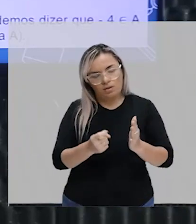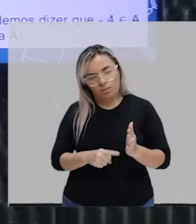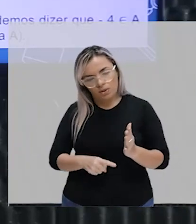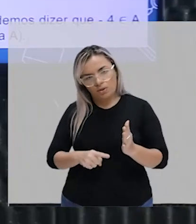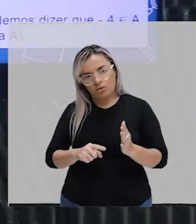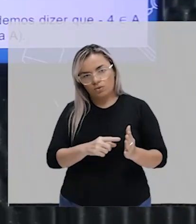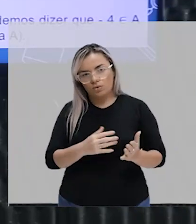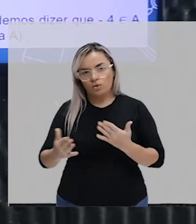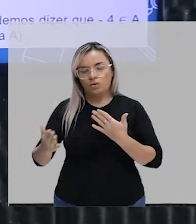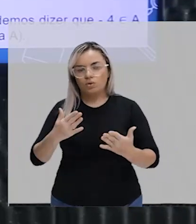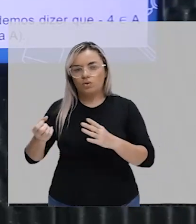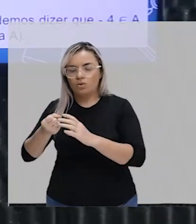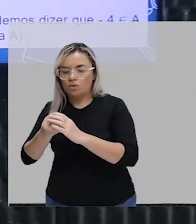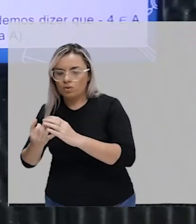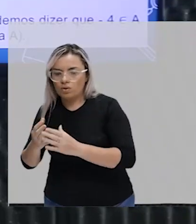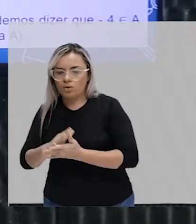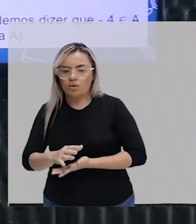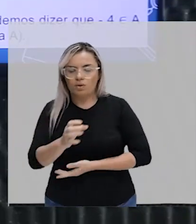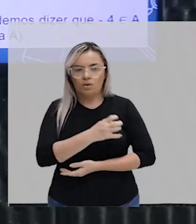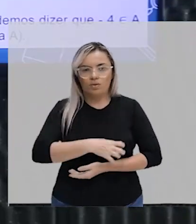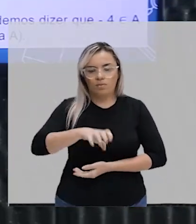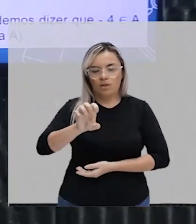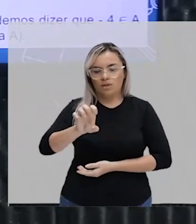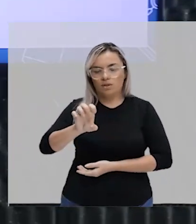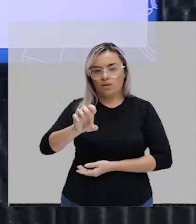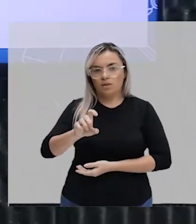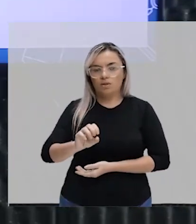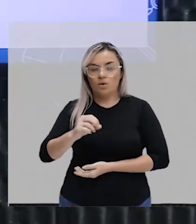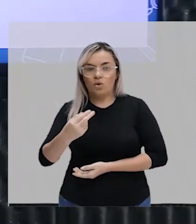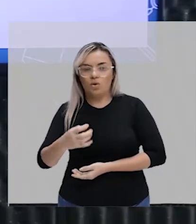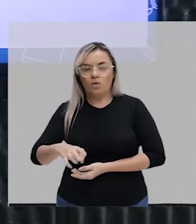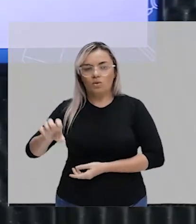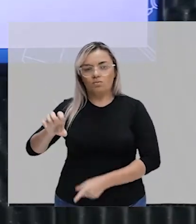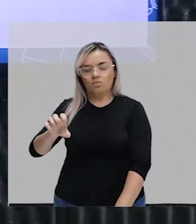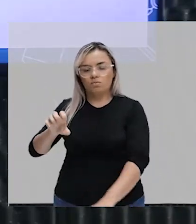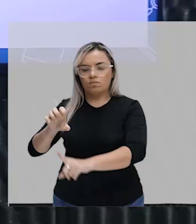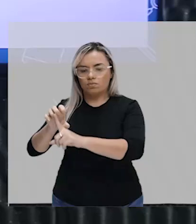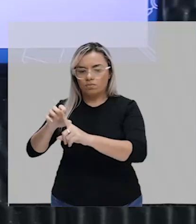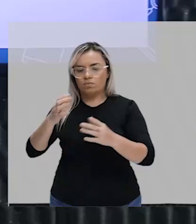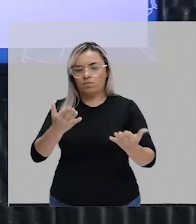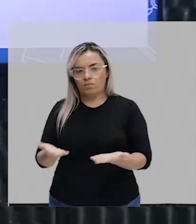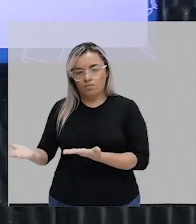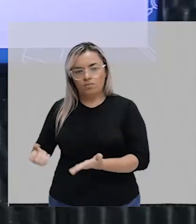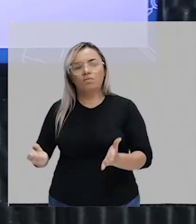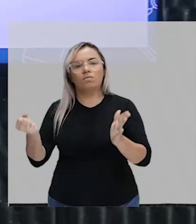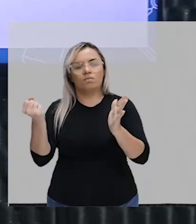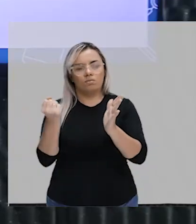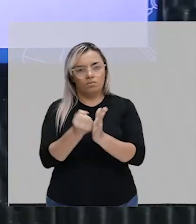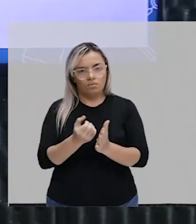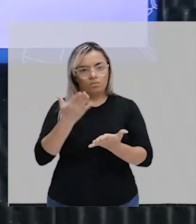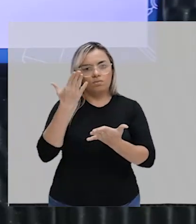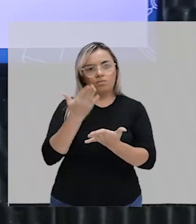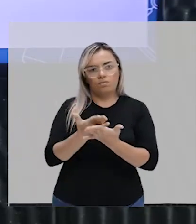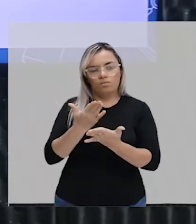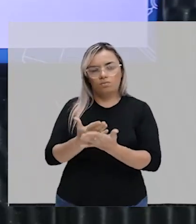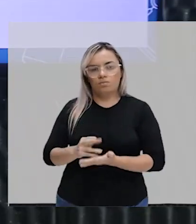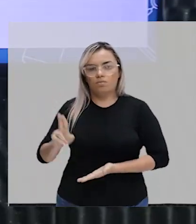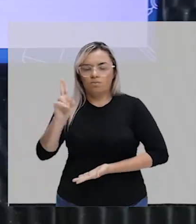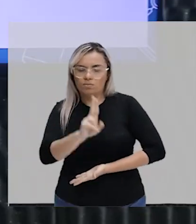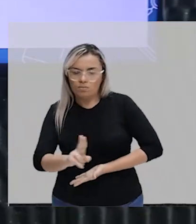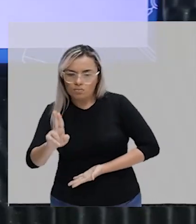utiliza: pertence, não pertence, tá bom? Então, é nesse sentido que você vai trabalhar com esses símbolos, tá